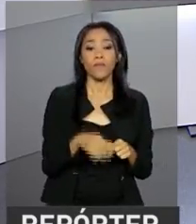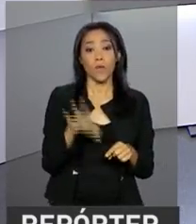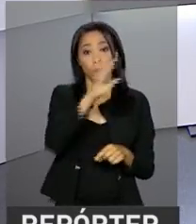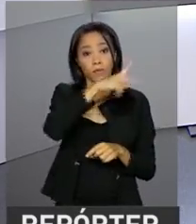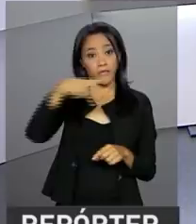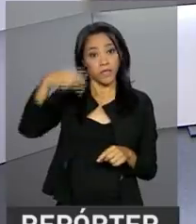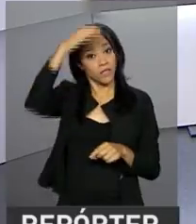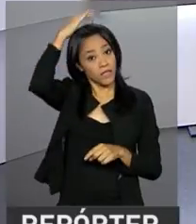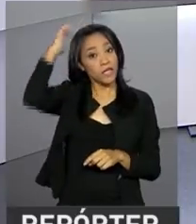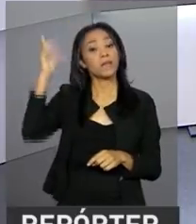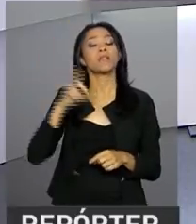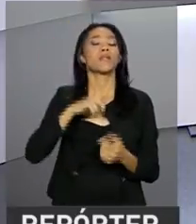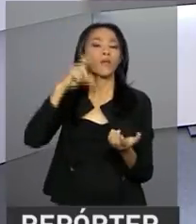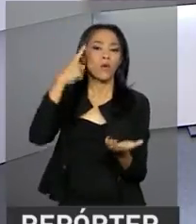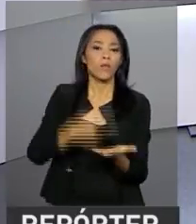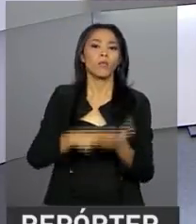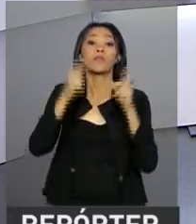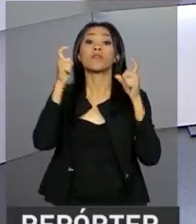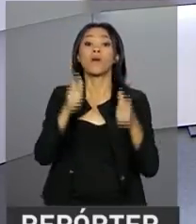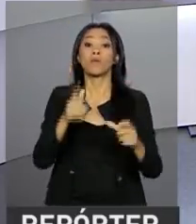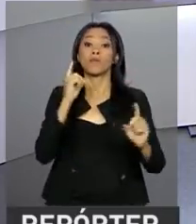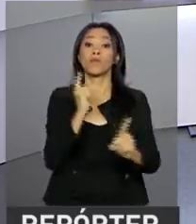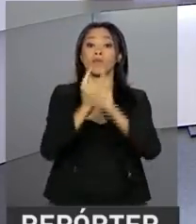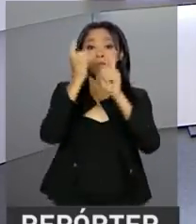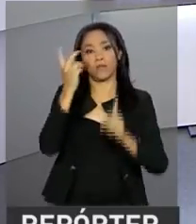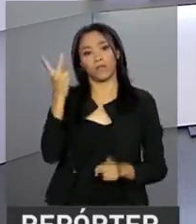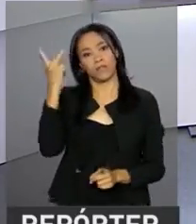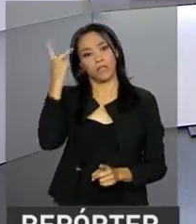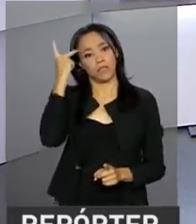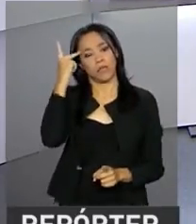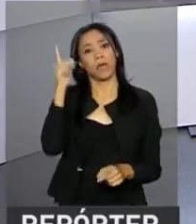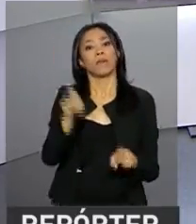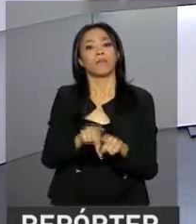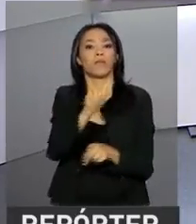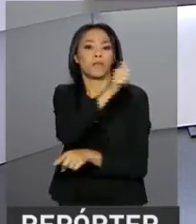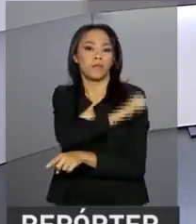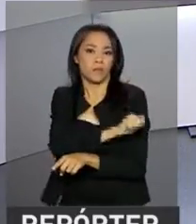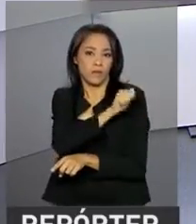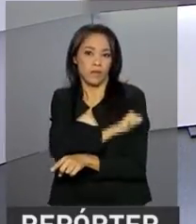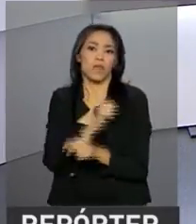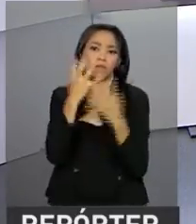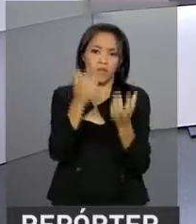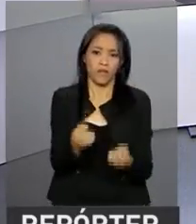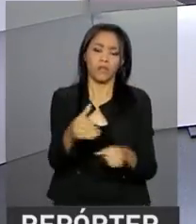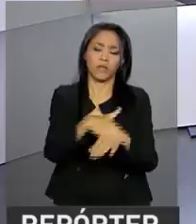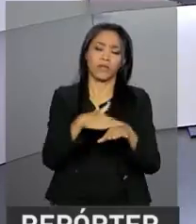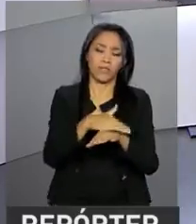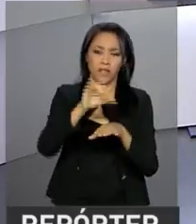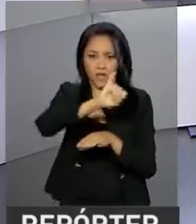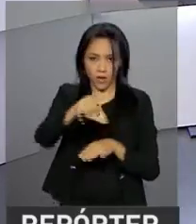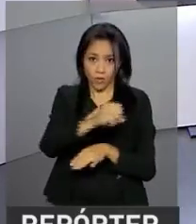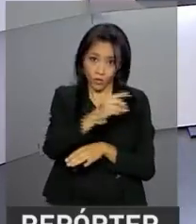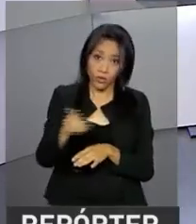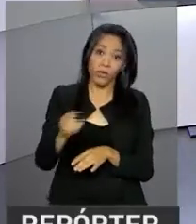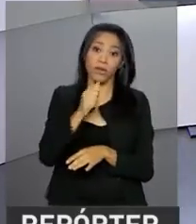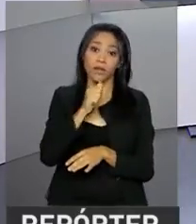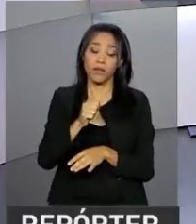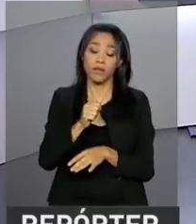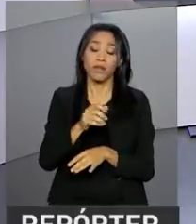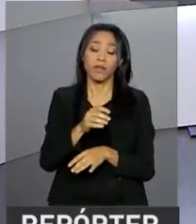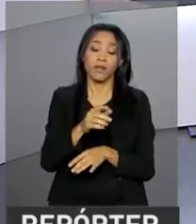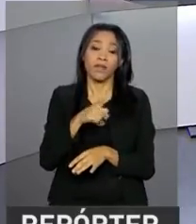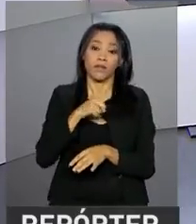tem compromissos hoje em são paulo e no rio de janeiro vamos então conversar com o repórter joão pedro neto que tem as informações do agente ao vivo